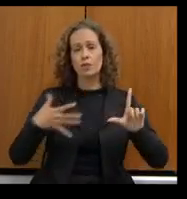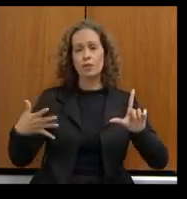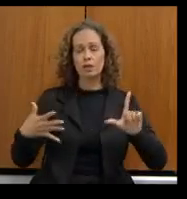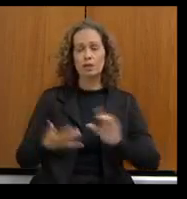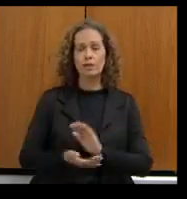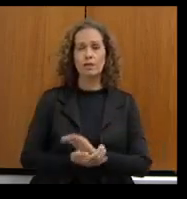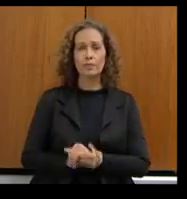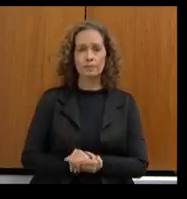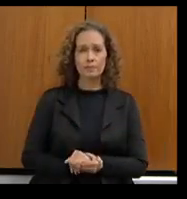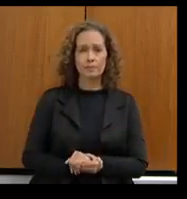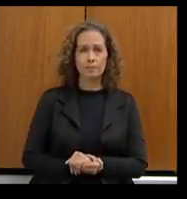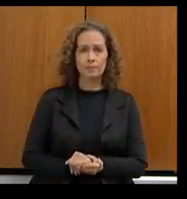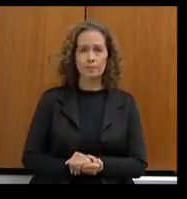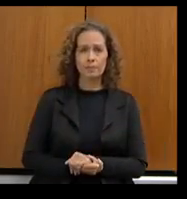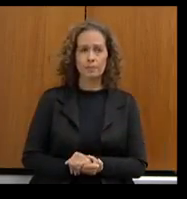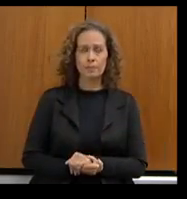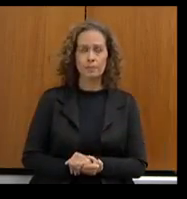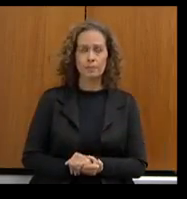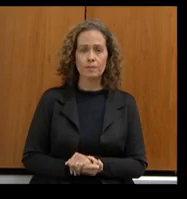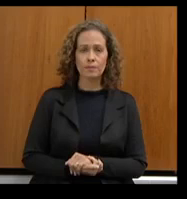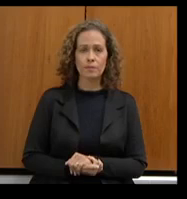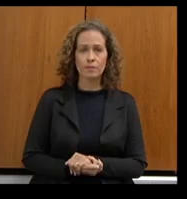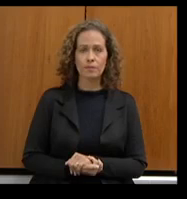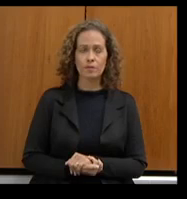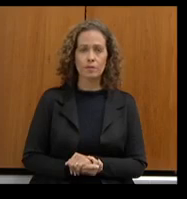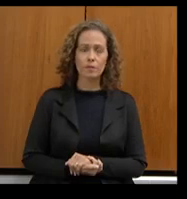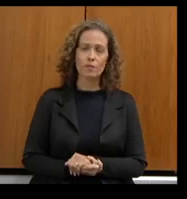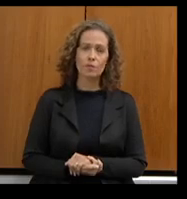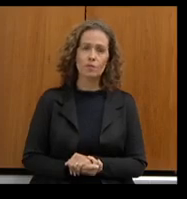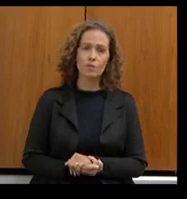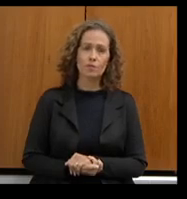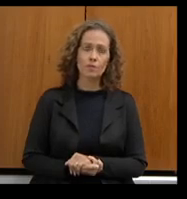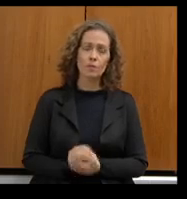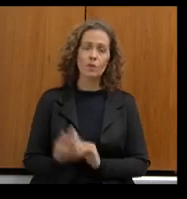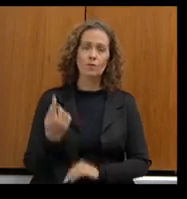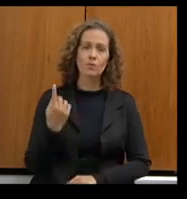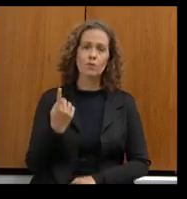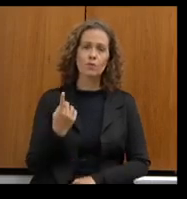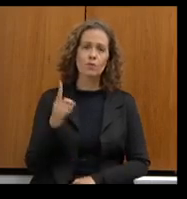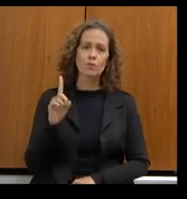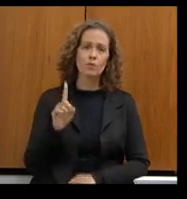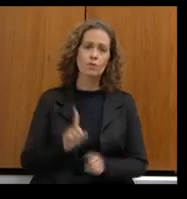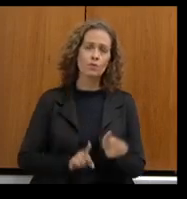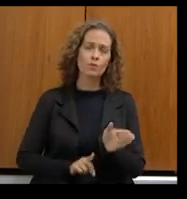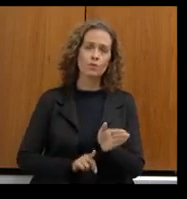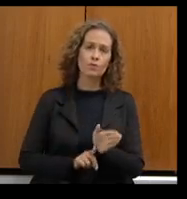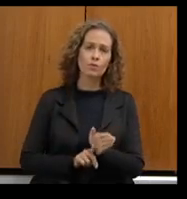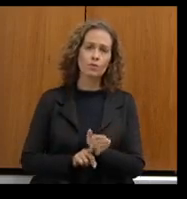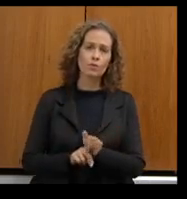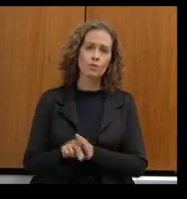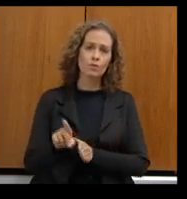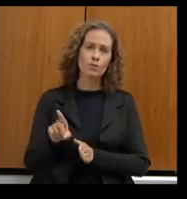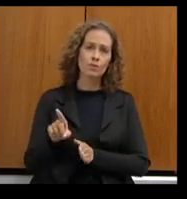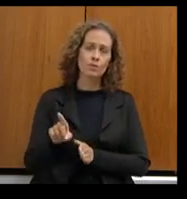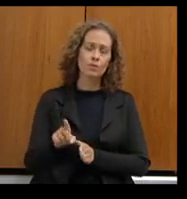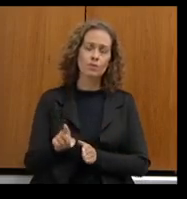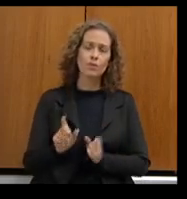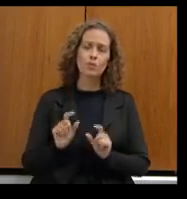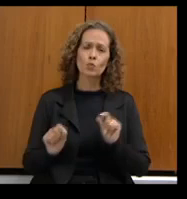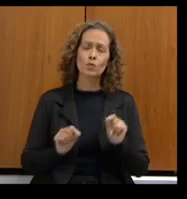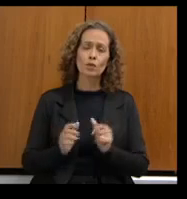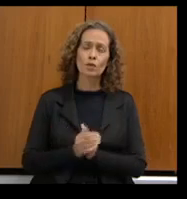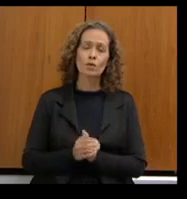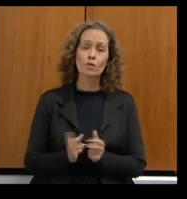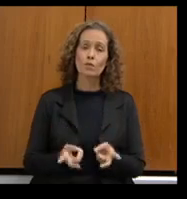acho que uma última tempo trocando pessoal a gente percebe